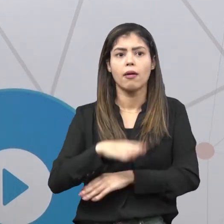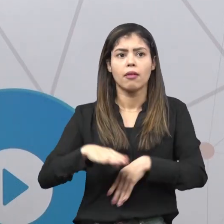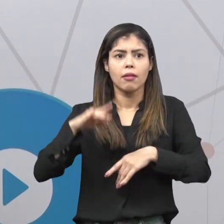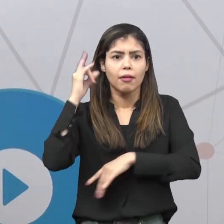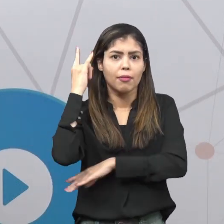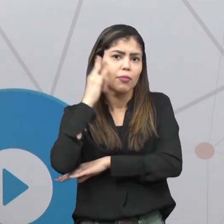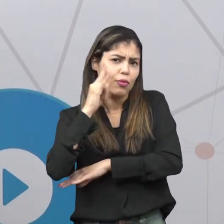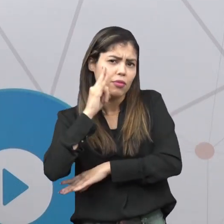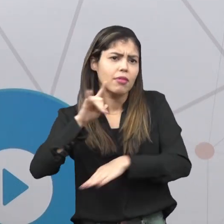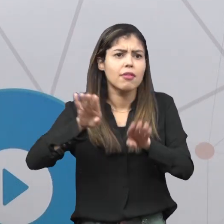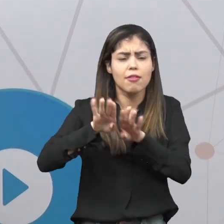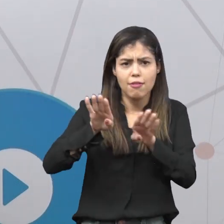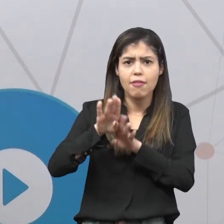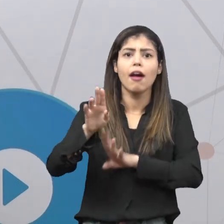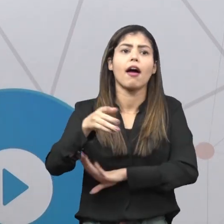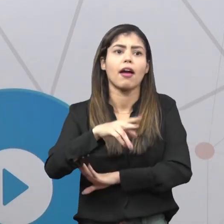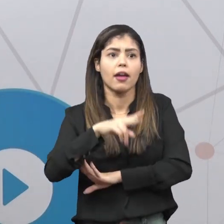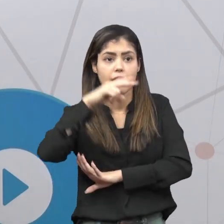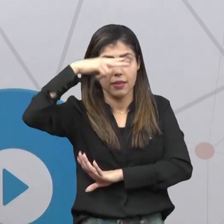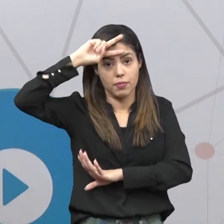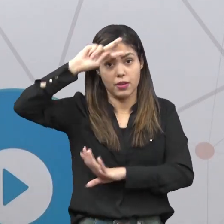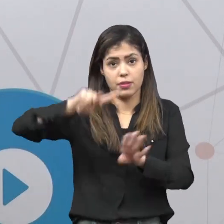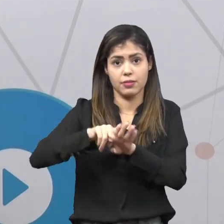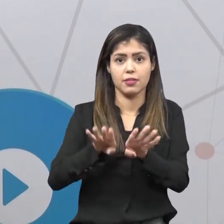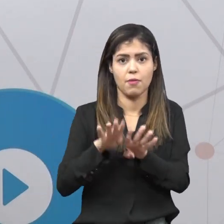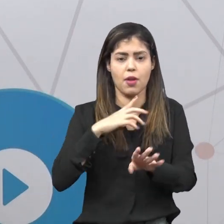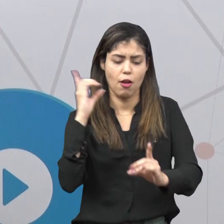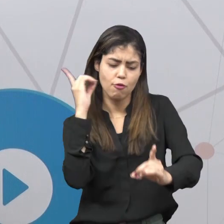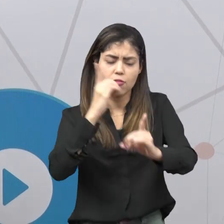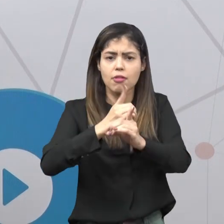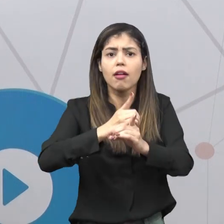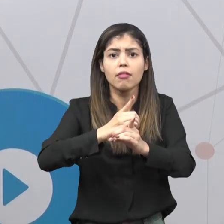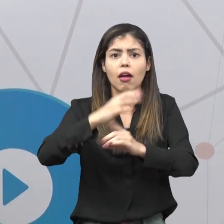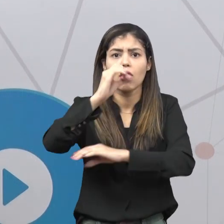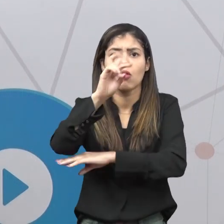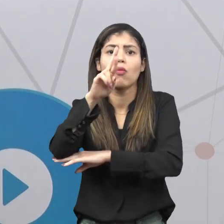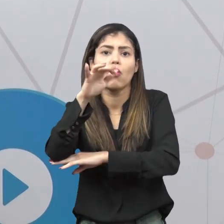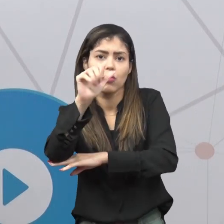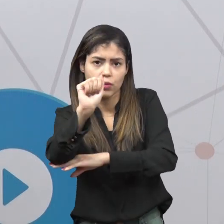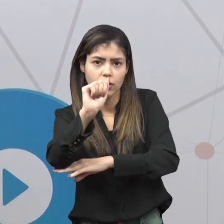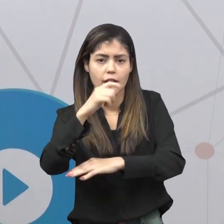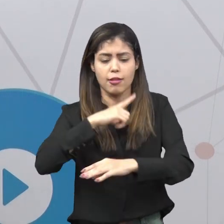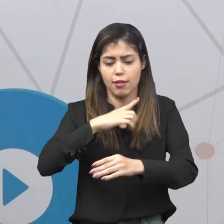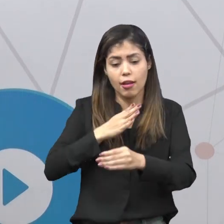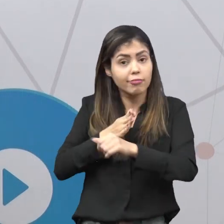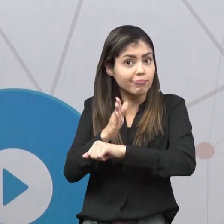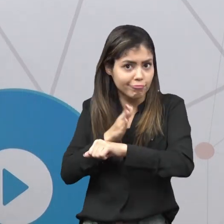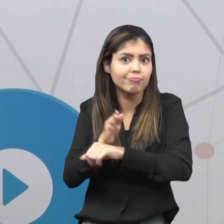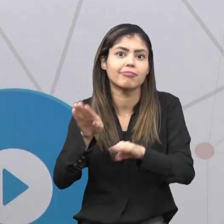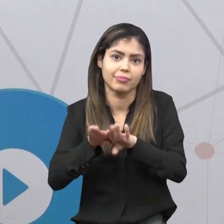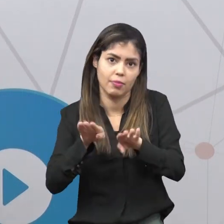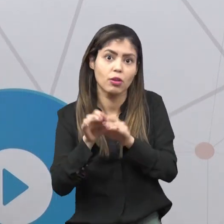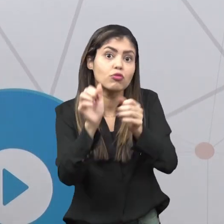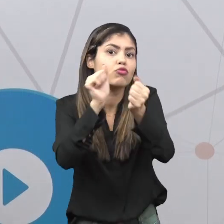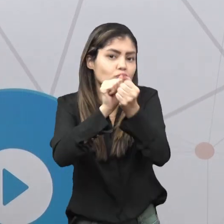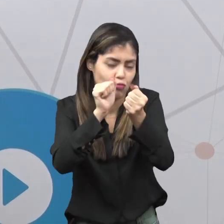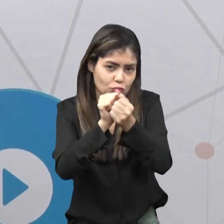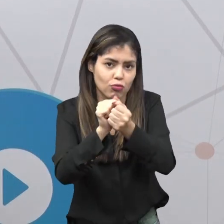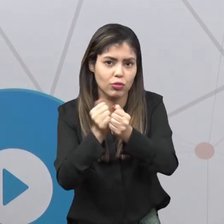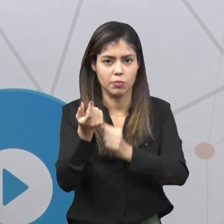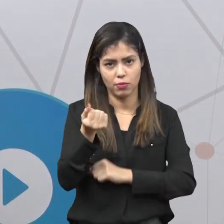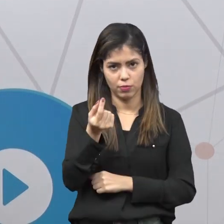gente tem a descoberta do ouro, né? Então, claro que essas nações, elas iriam também querer entrar aí nessa